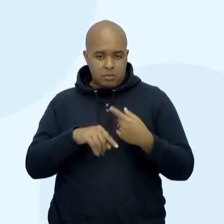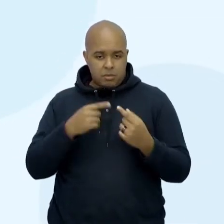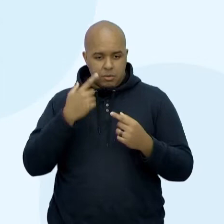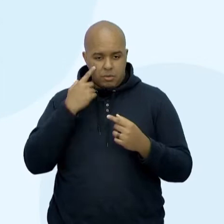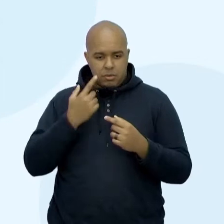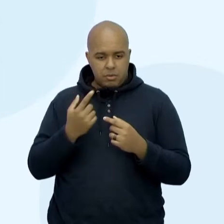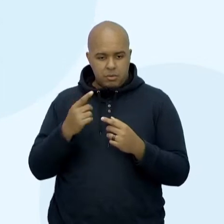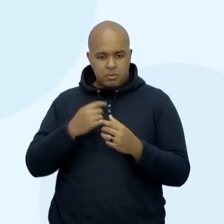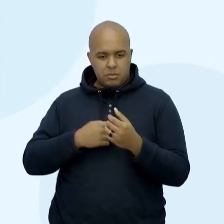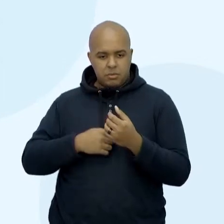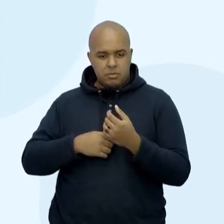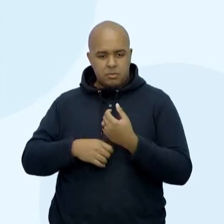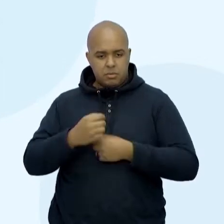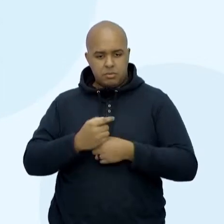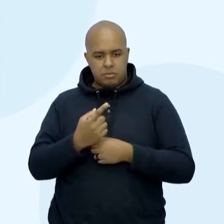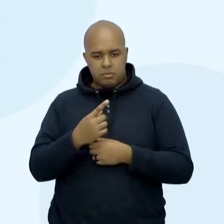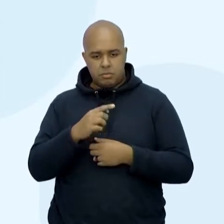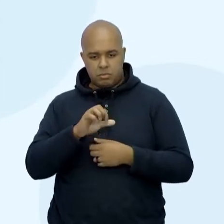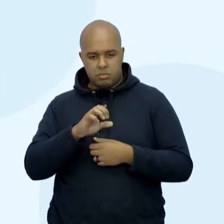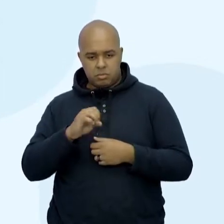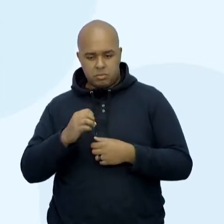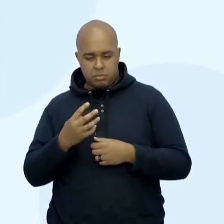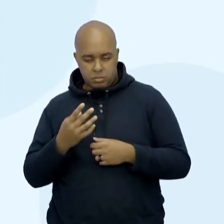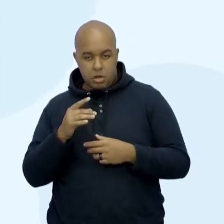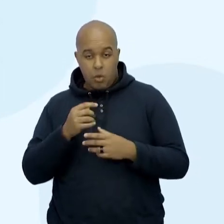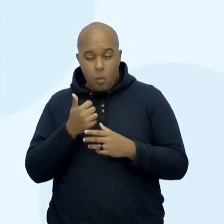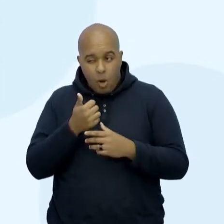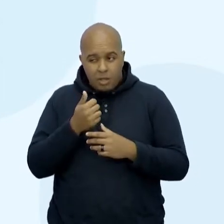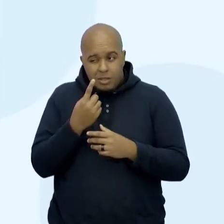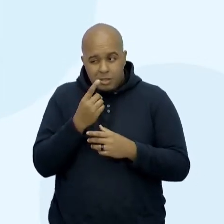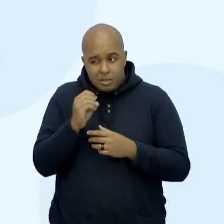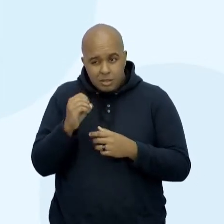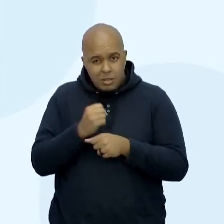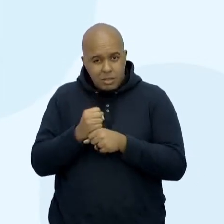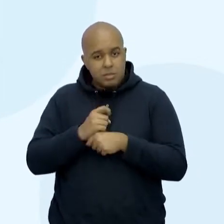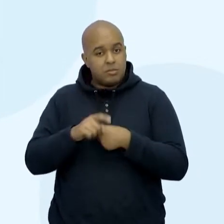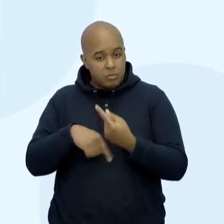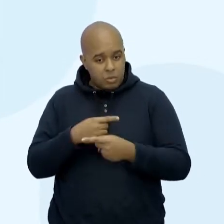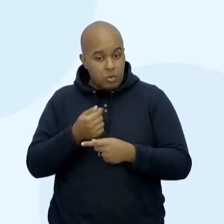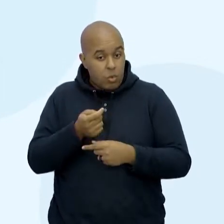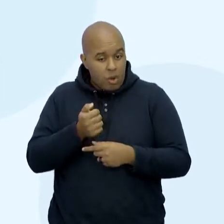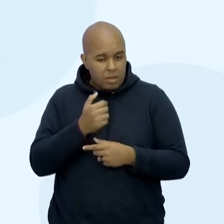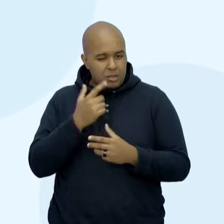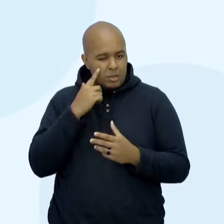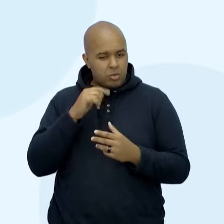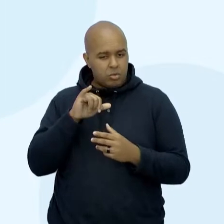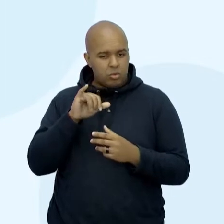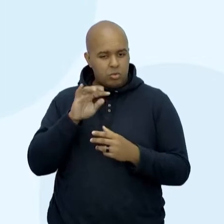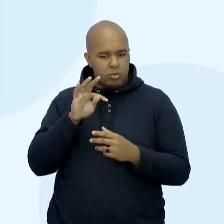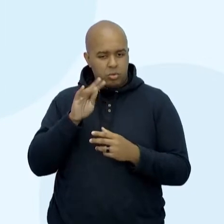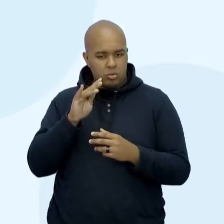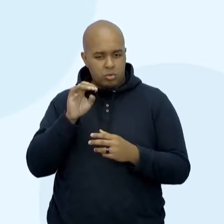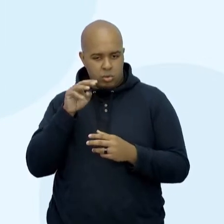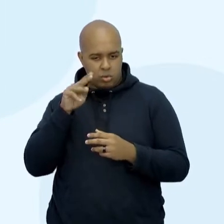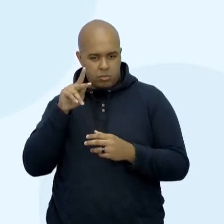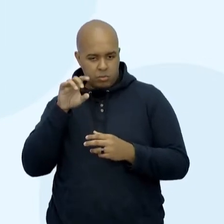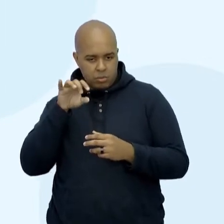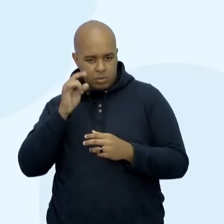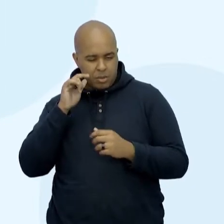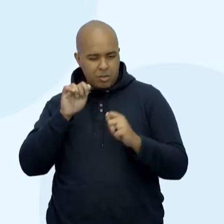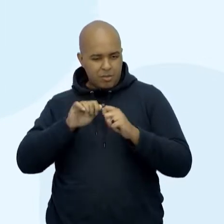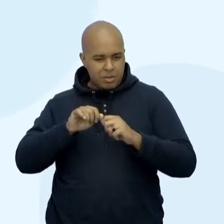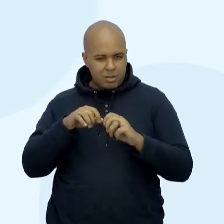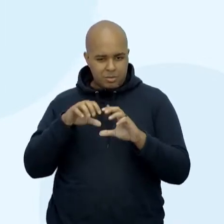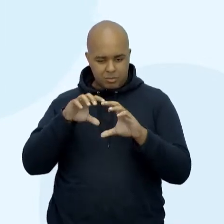lá, 1900, quase 100 anos depois, o John Thomson, ele fez um experimento e mostrou que